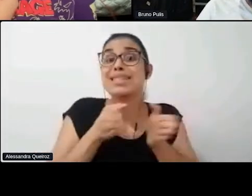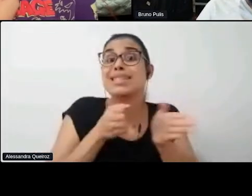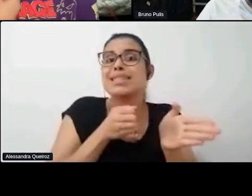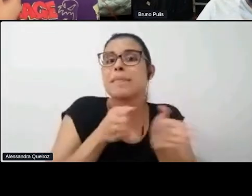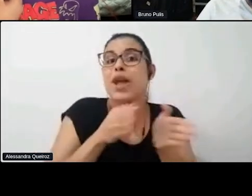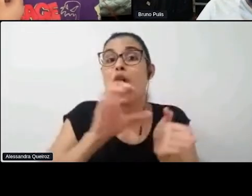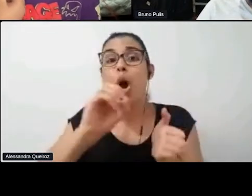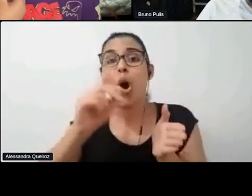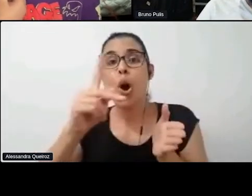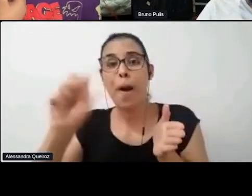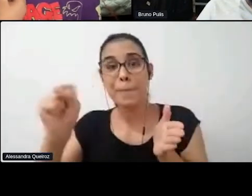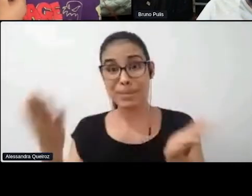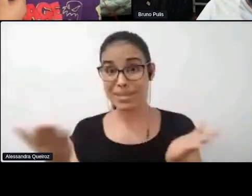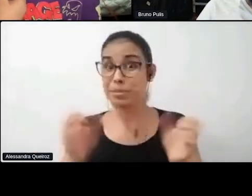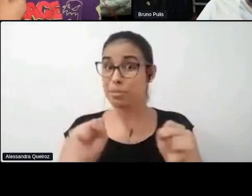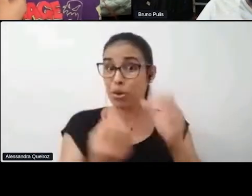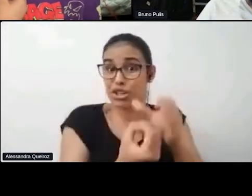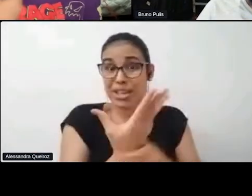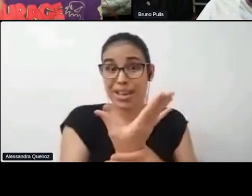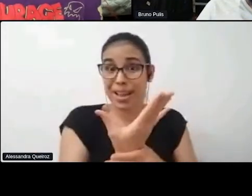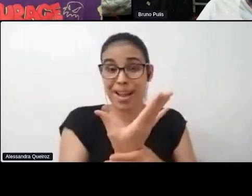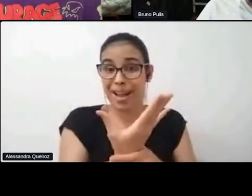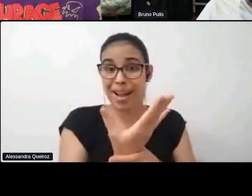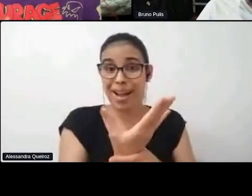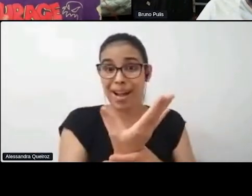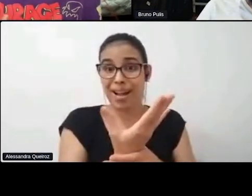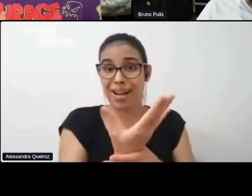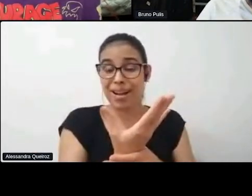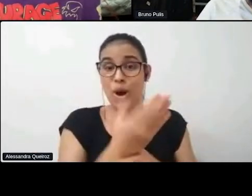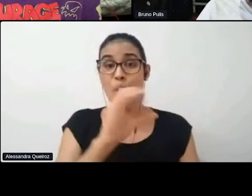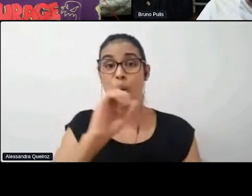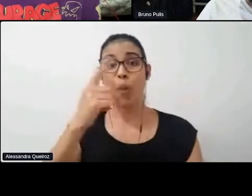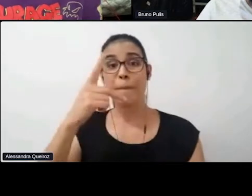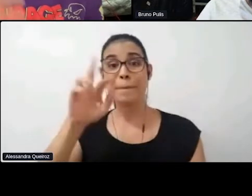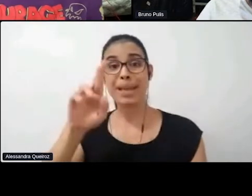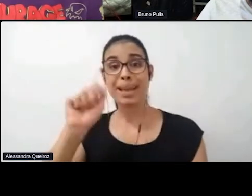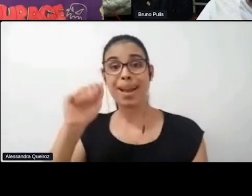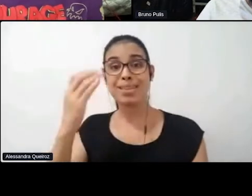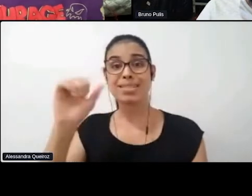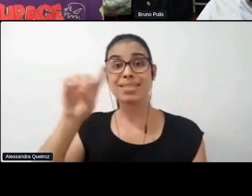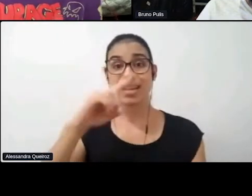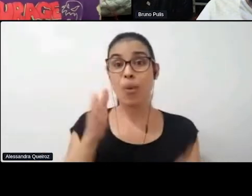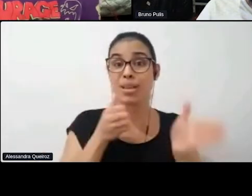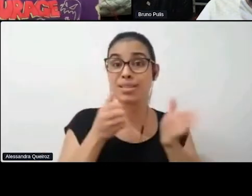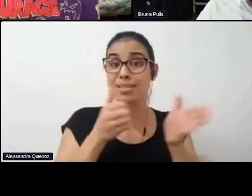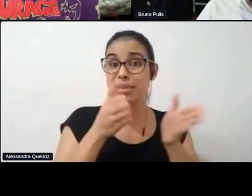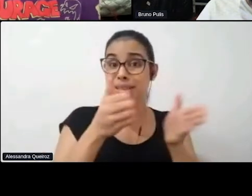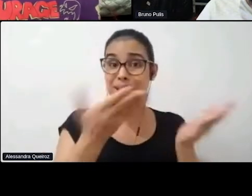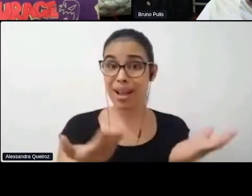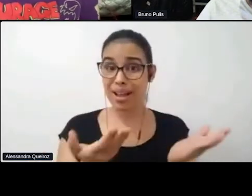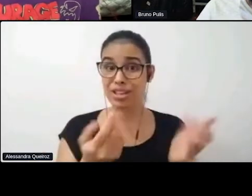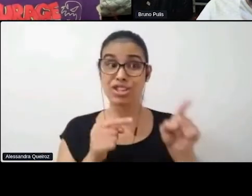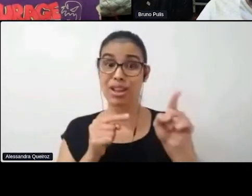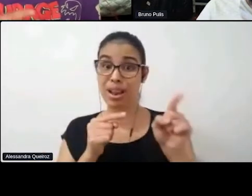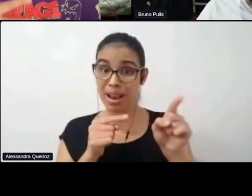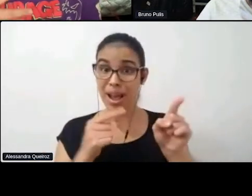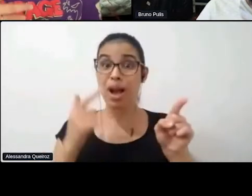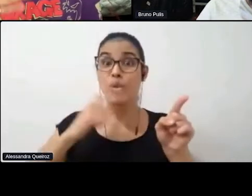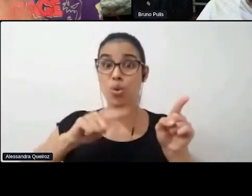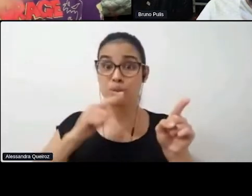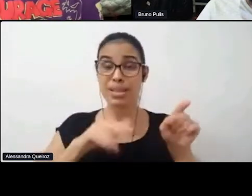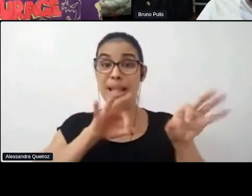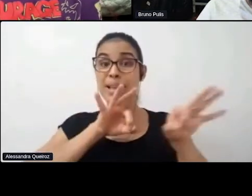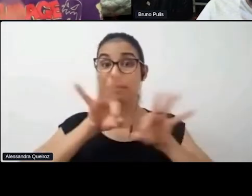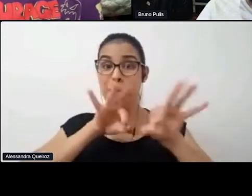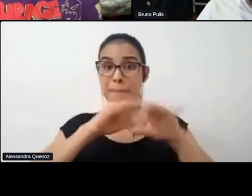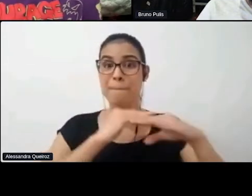Ops, operações de acessibilidade, porque são áreas que focam em fornecer processos, padronizar processos,